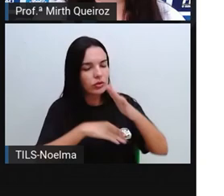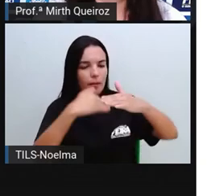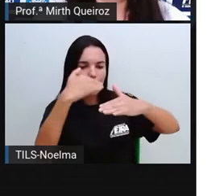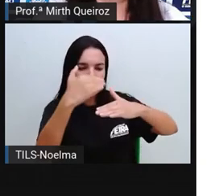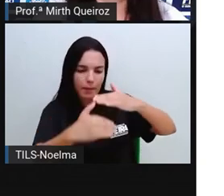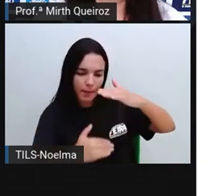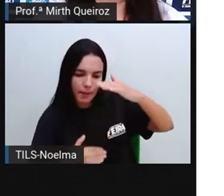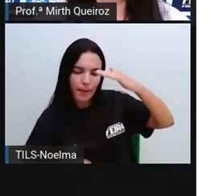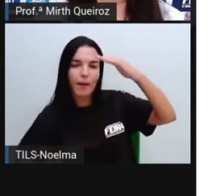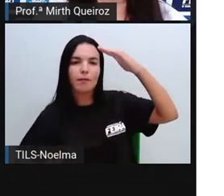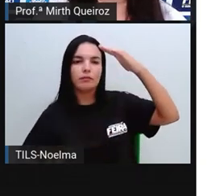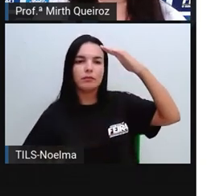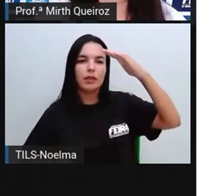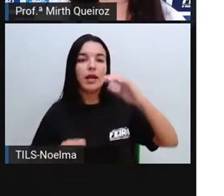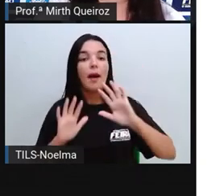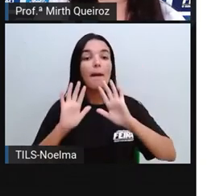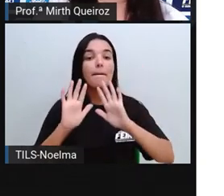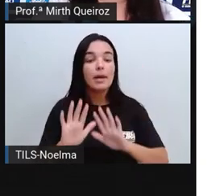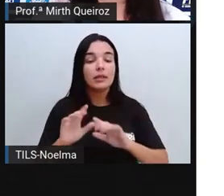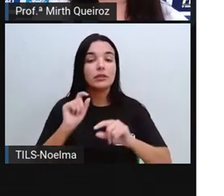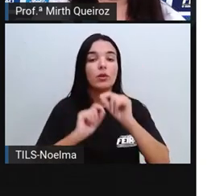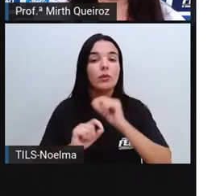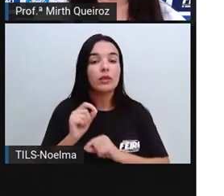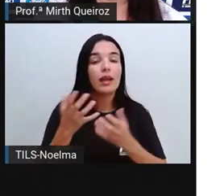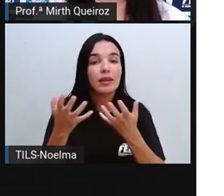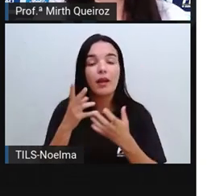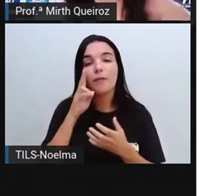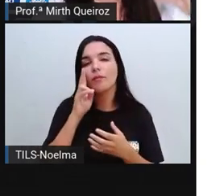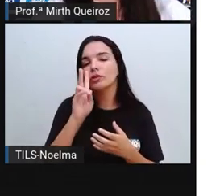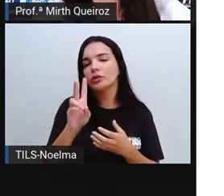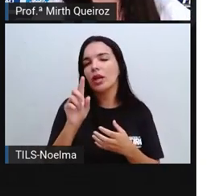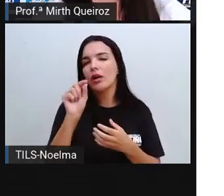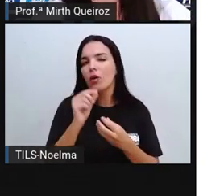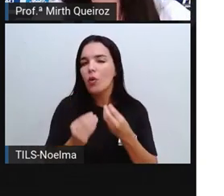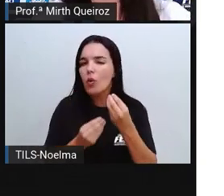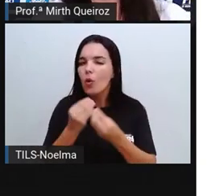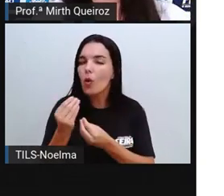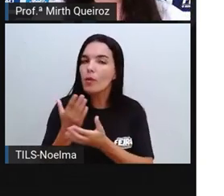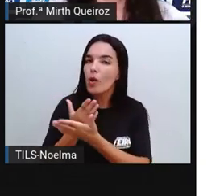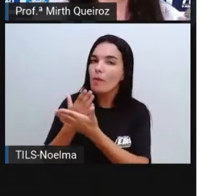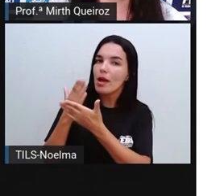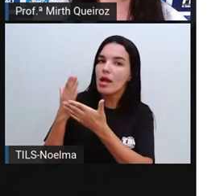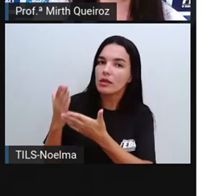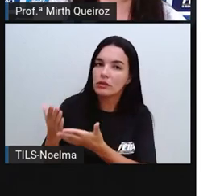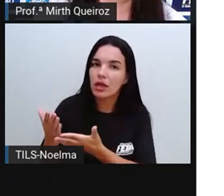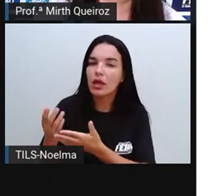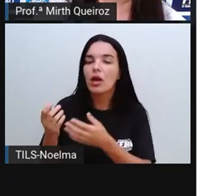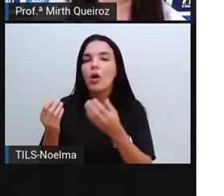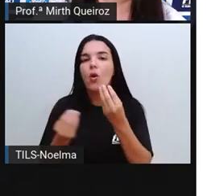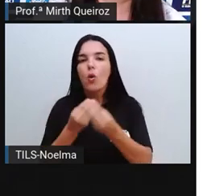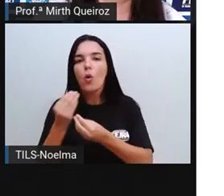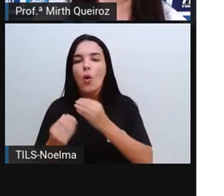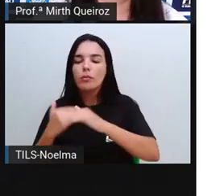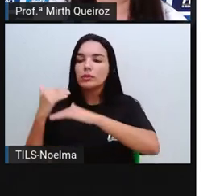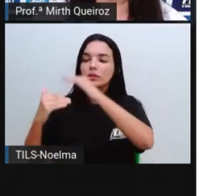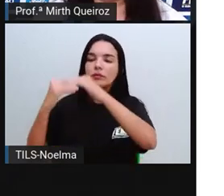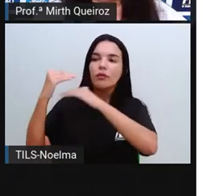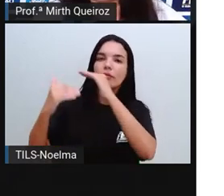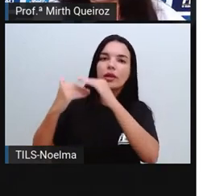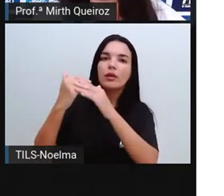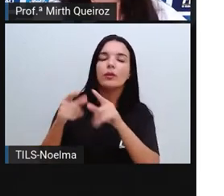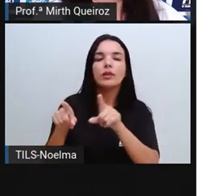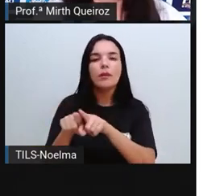separar. Ali naquele relato foi porque eu quis mostrar para vocês como era a introdução, como foi o desenvolvimento, que foi a parte